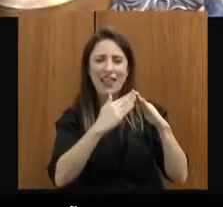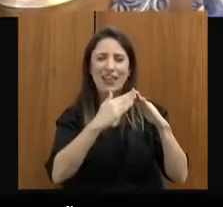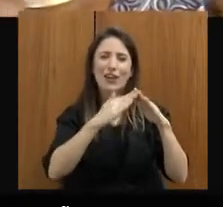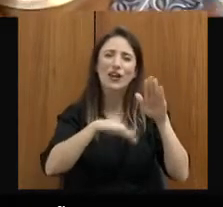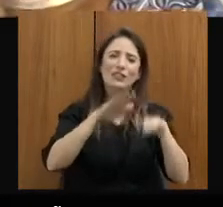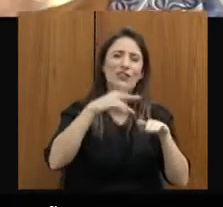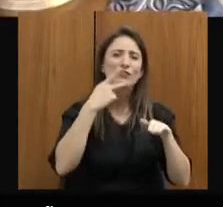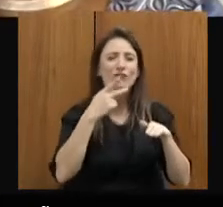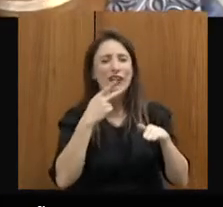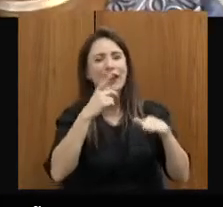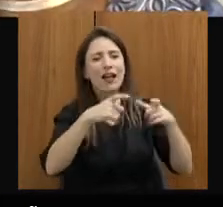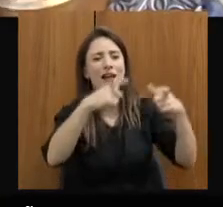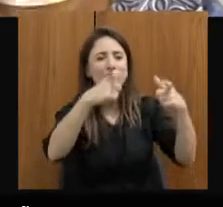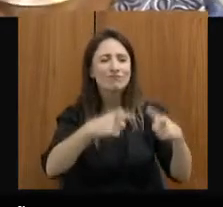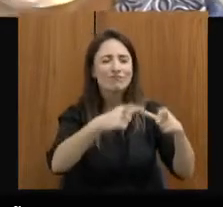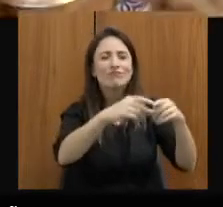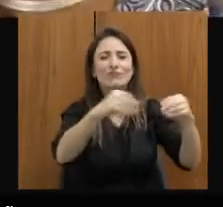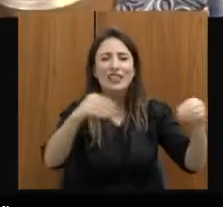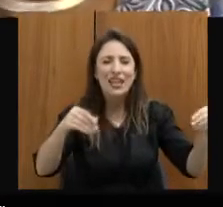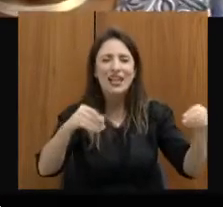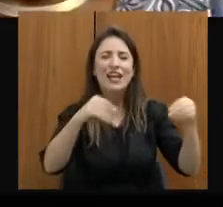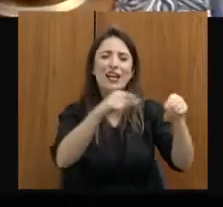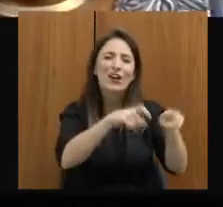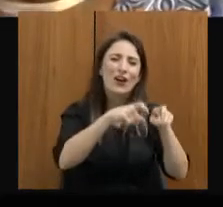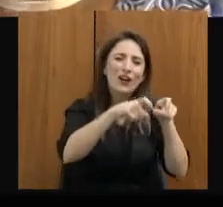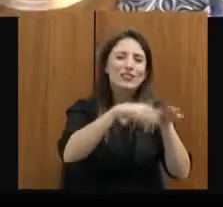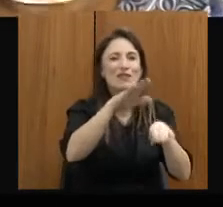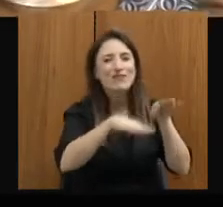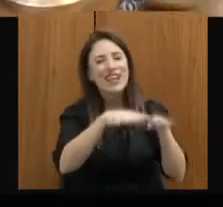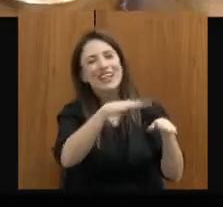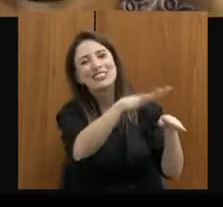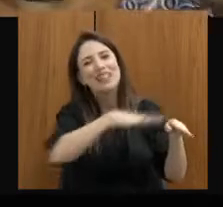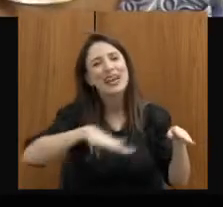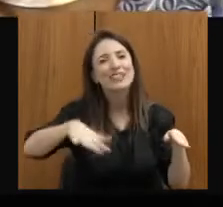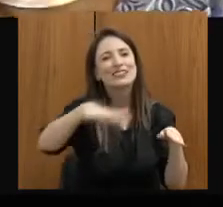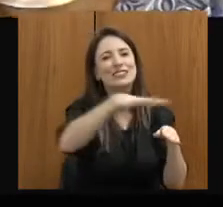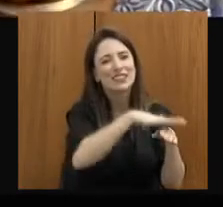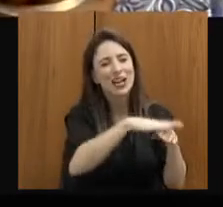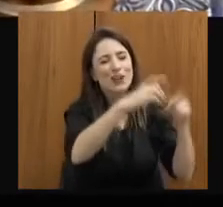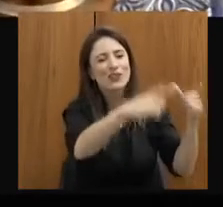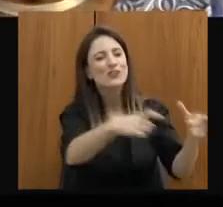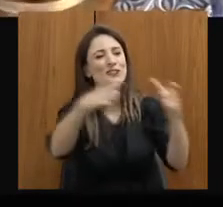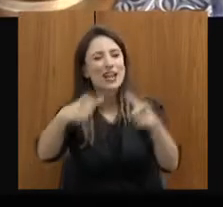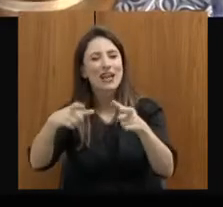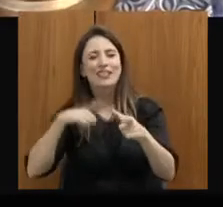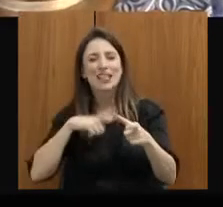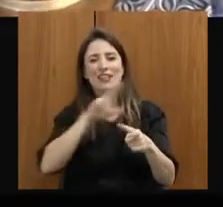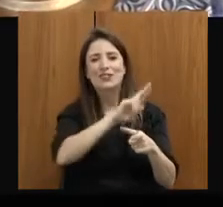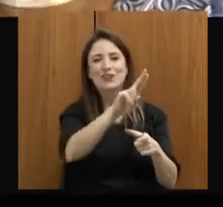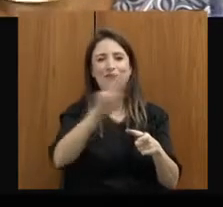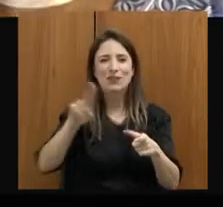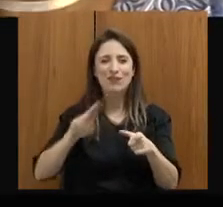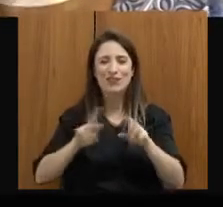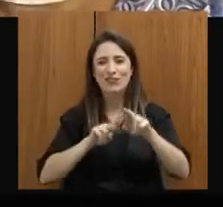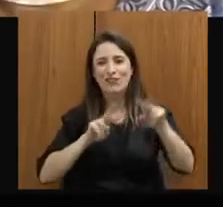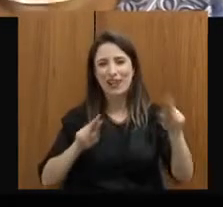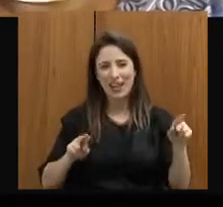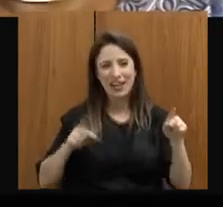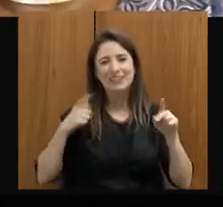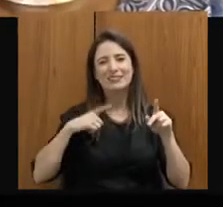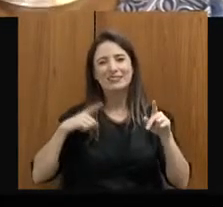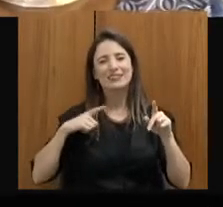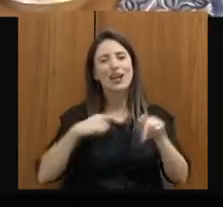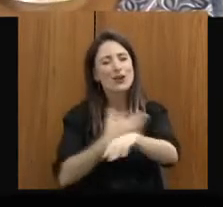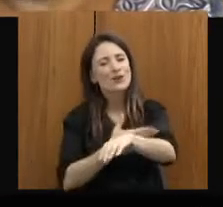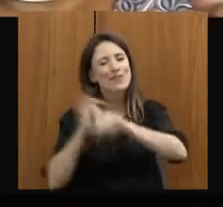abastar outros aí depende muito da região depende da tradição preservada